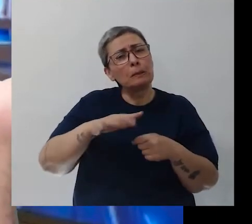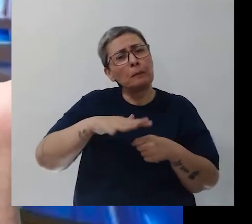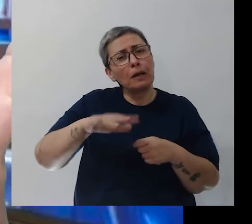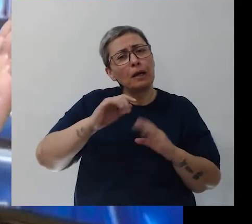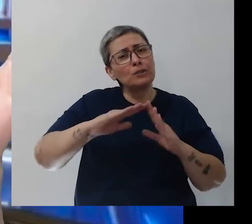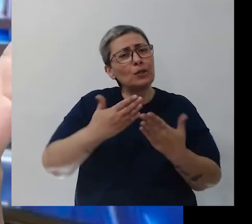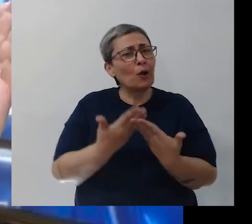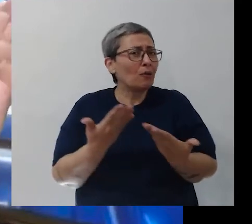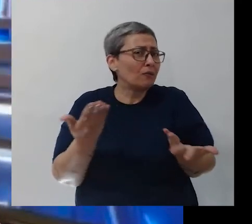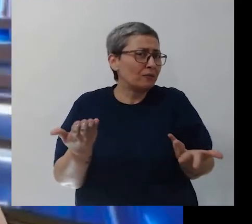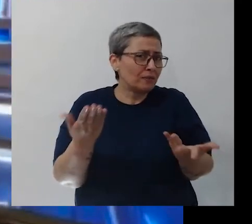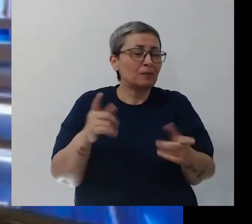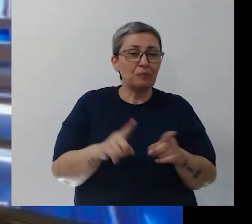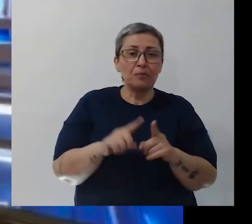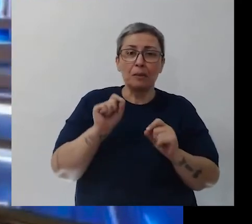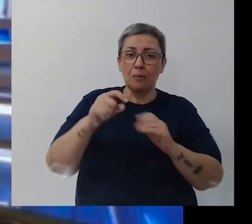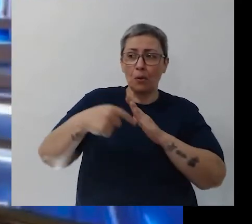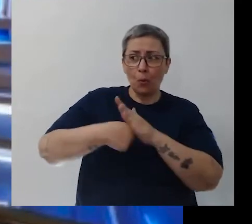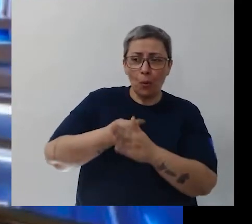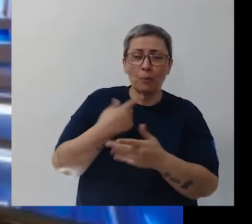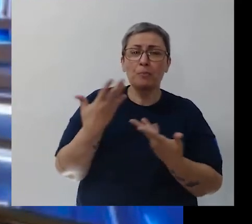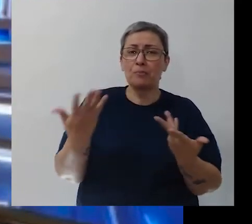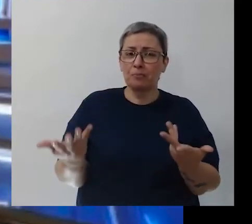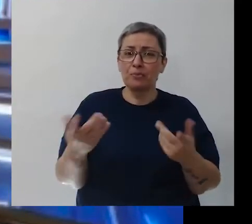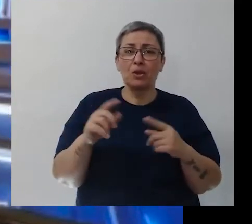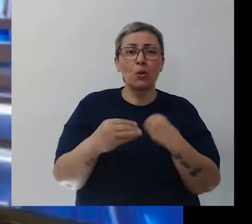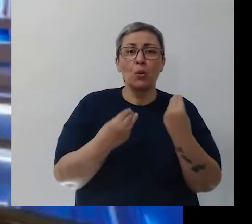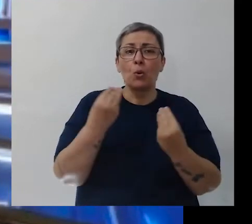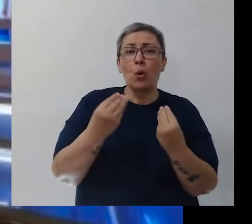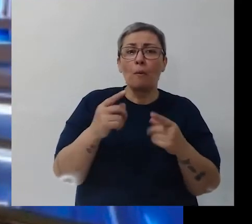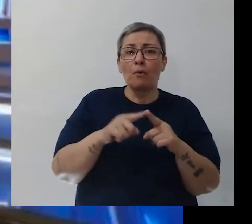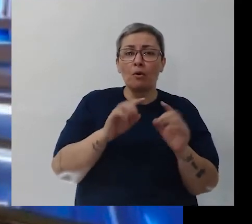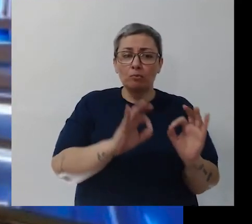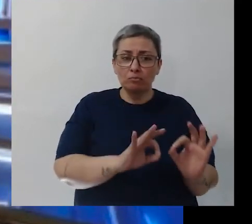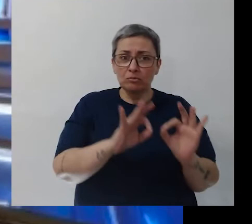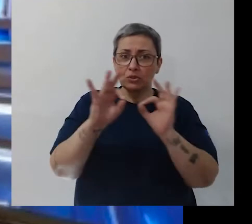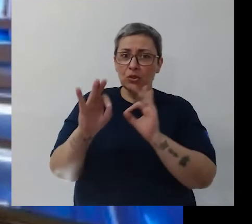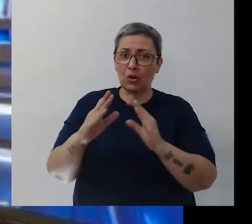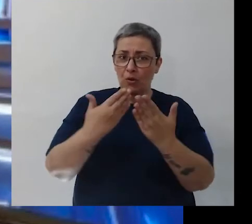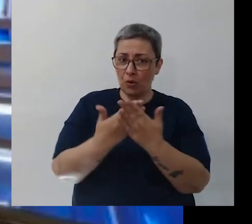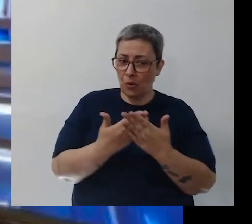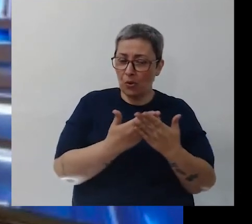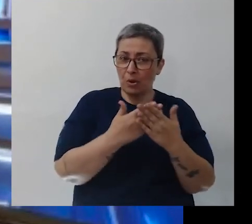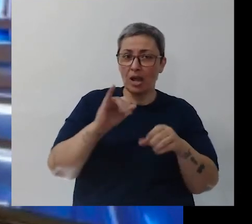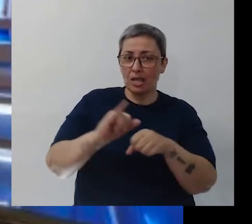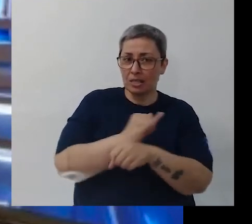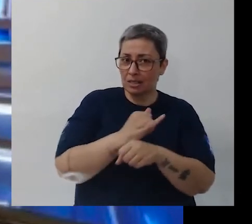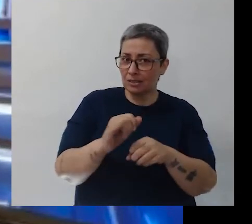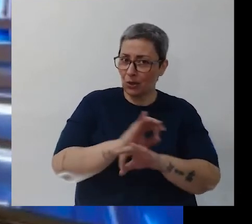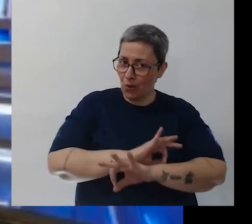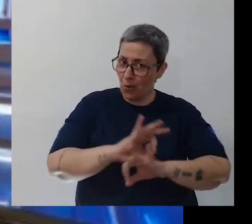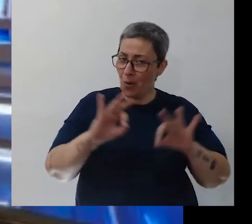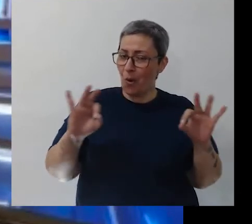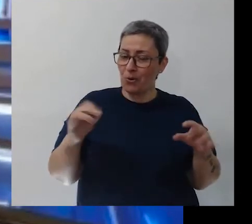por que não? Olha aí, faça essa pergunta para você mesmo. Como vimos, o estudo do meio é uma ótima estratégia para aprimorar esse